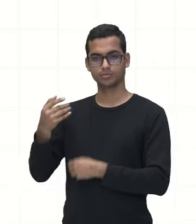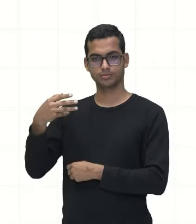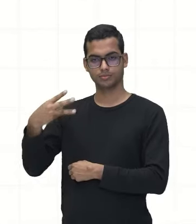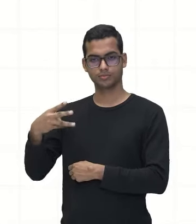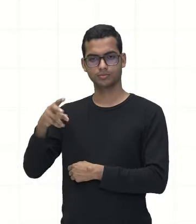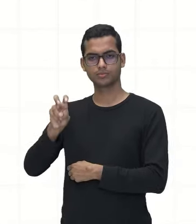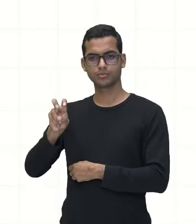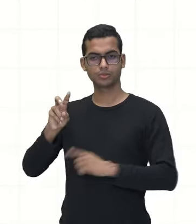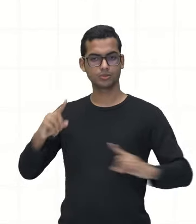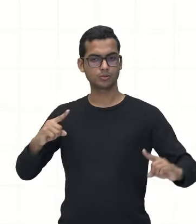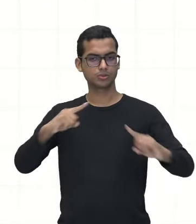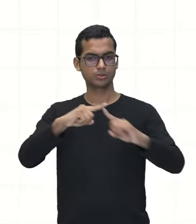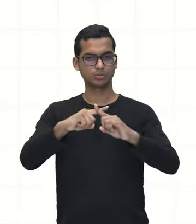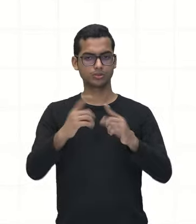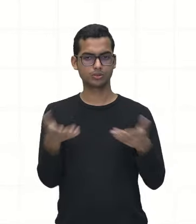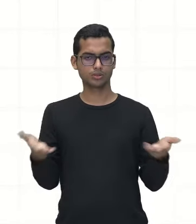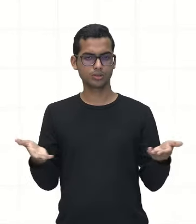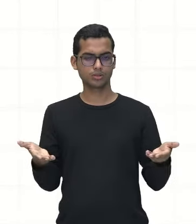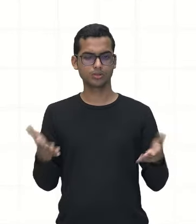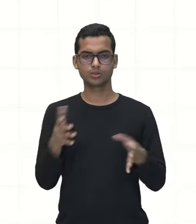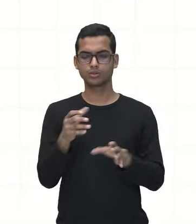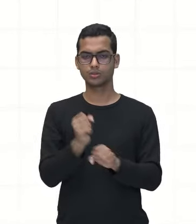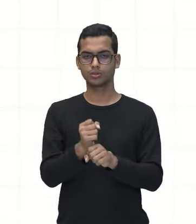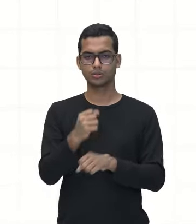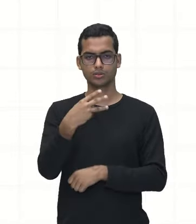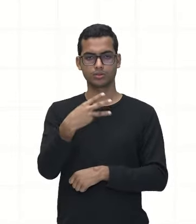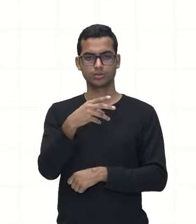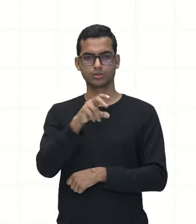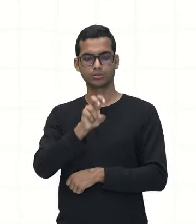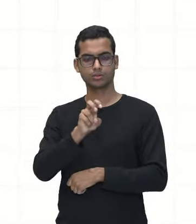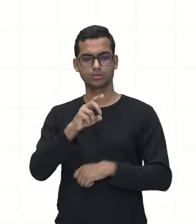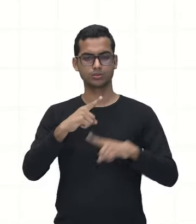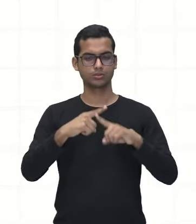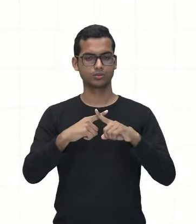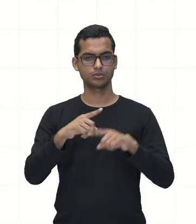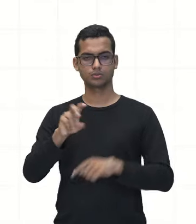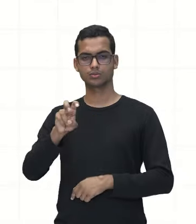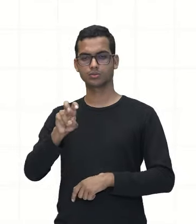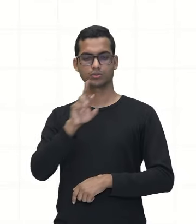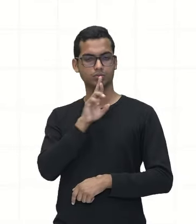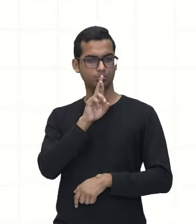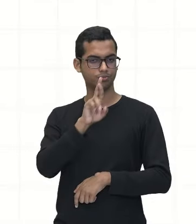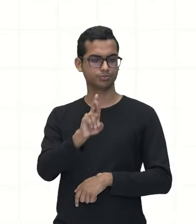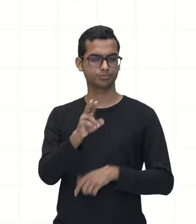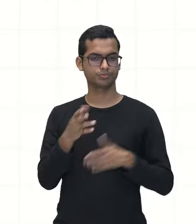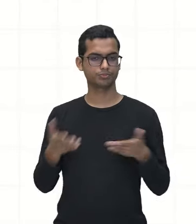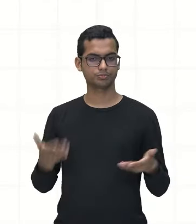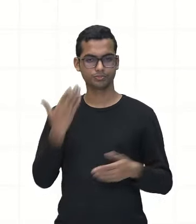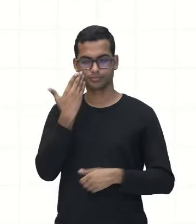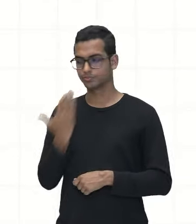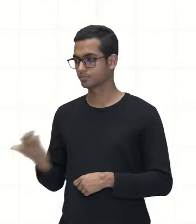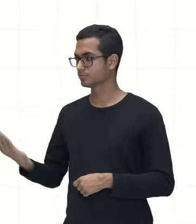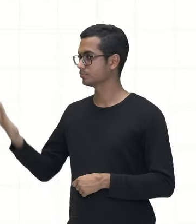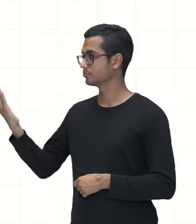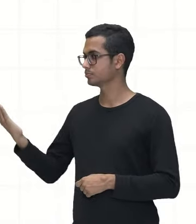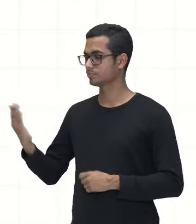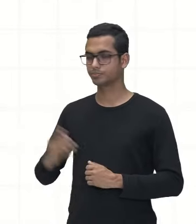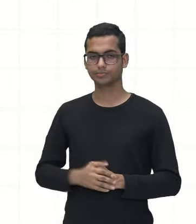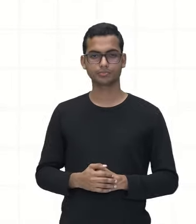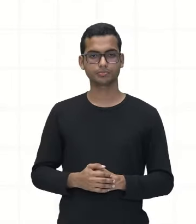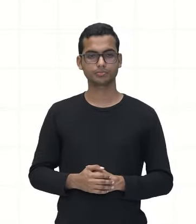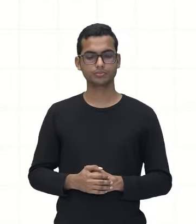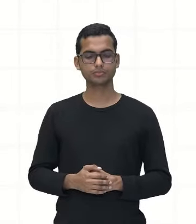Vejam só. Vocês decidem parar no parque, lembrando que a entrada custa R$35.